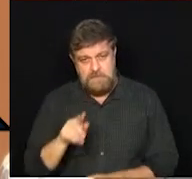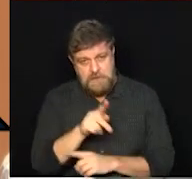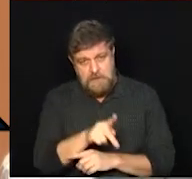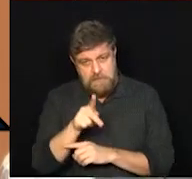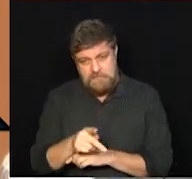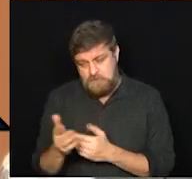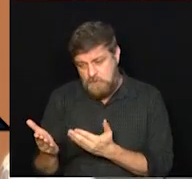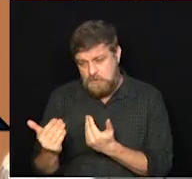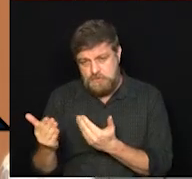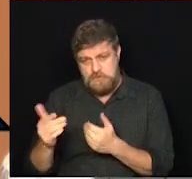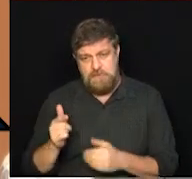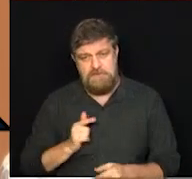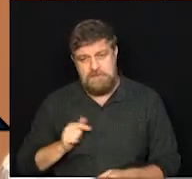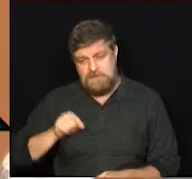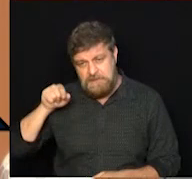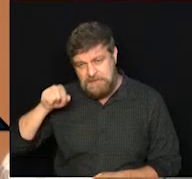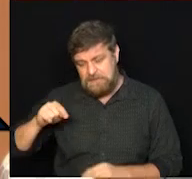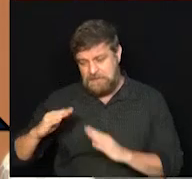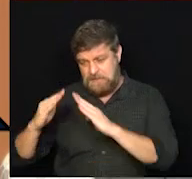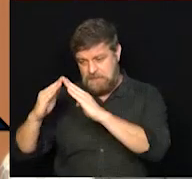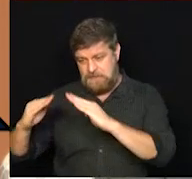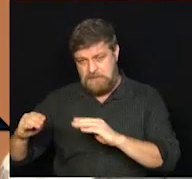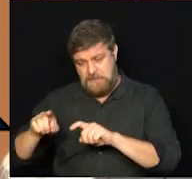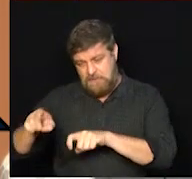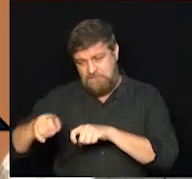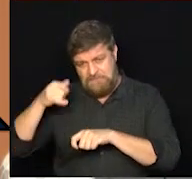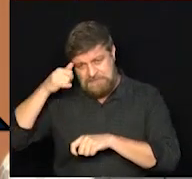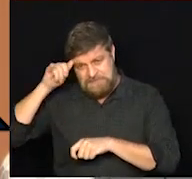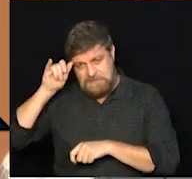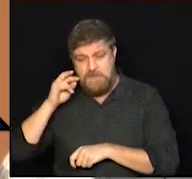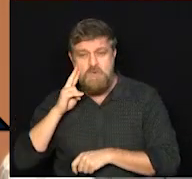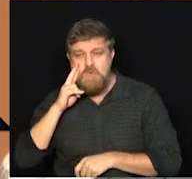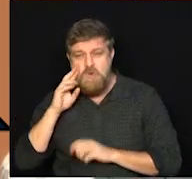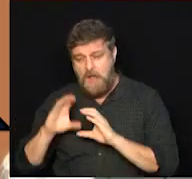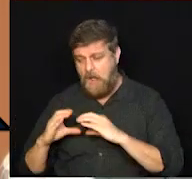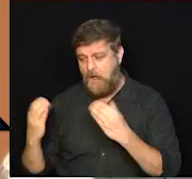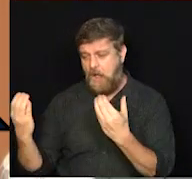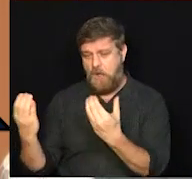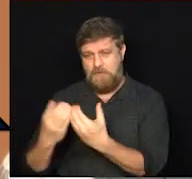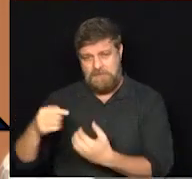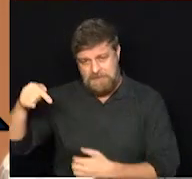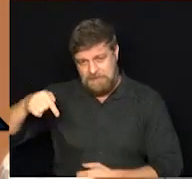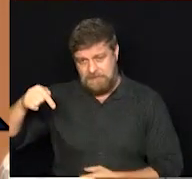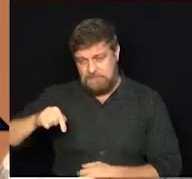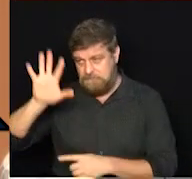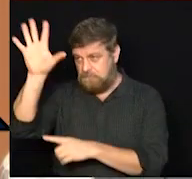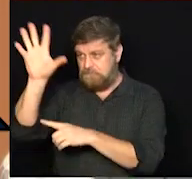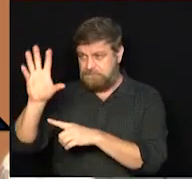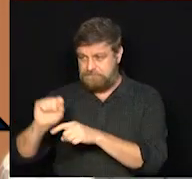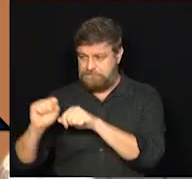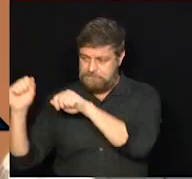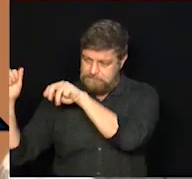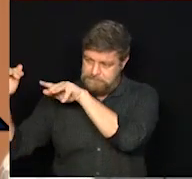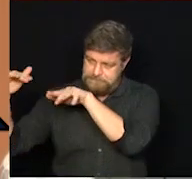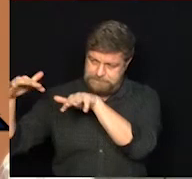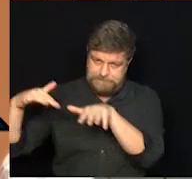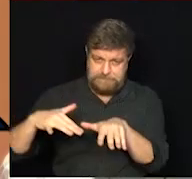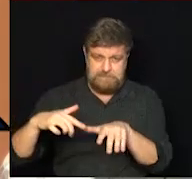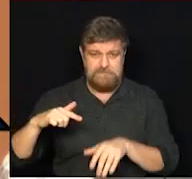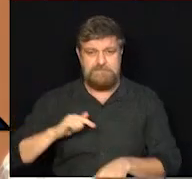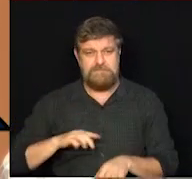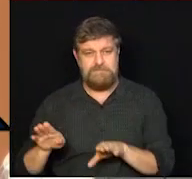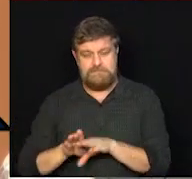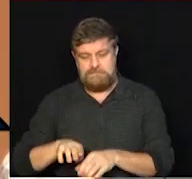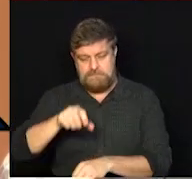promoção do jogo intercâmbio na comunidade que vivem no continente continente Africano além de